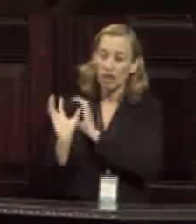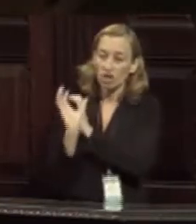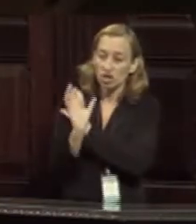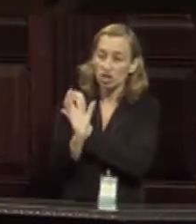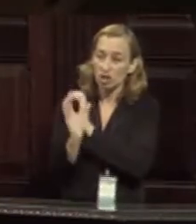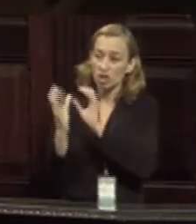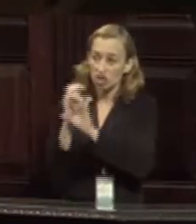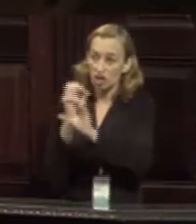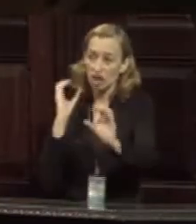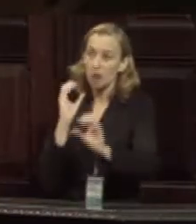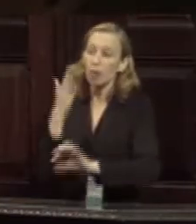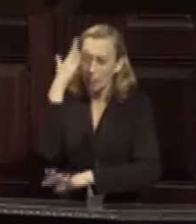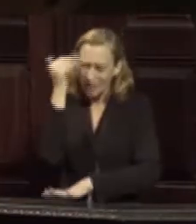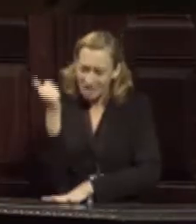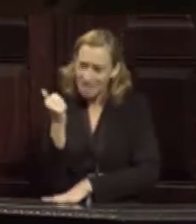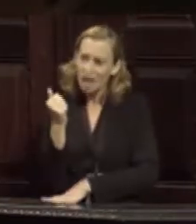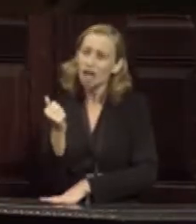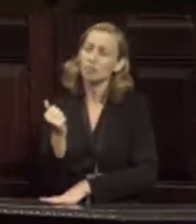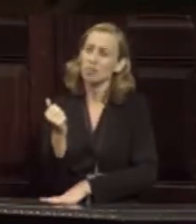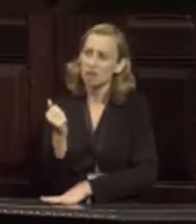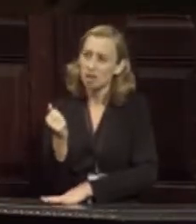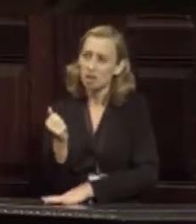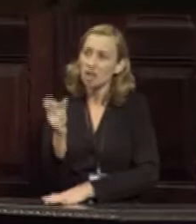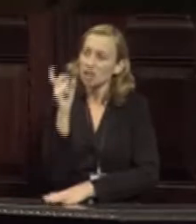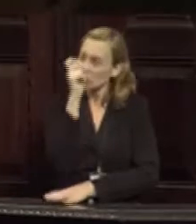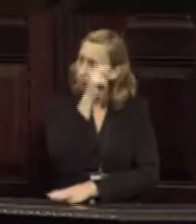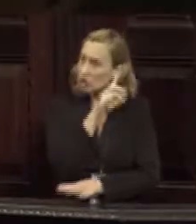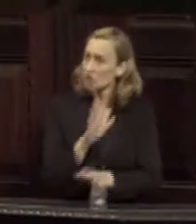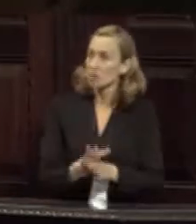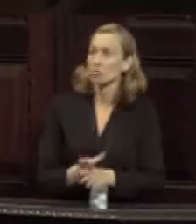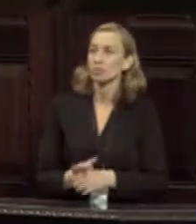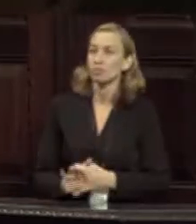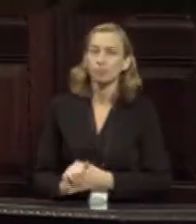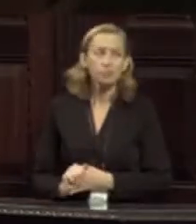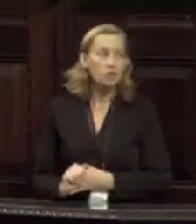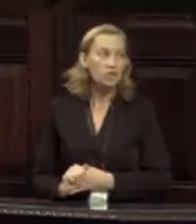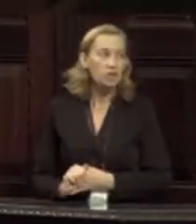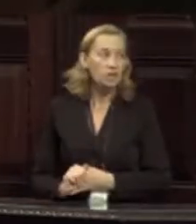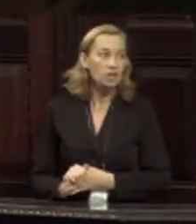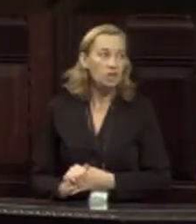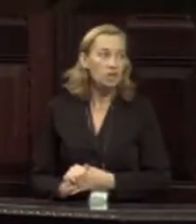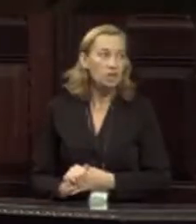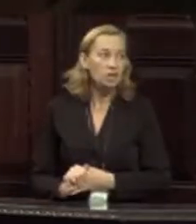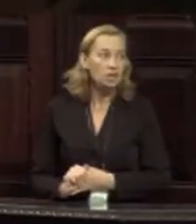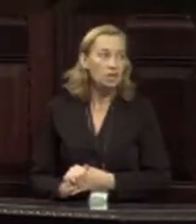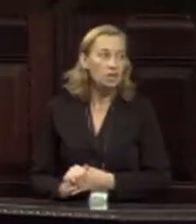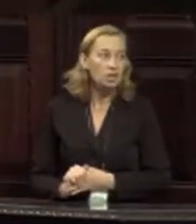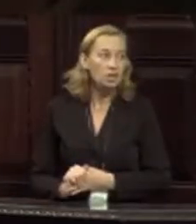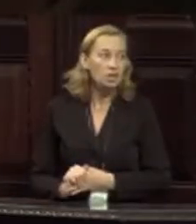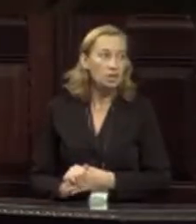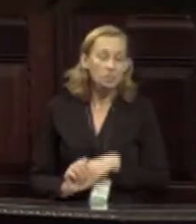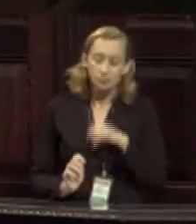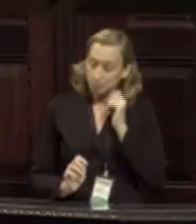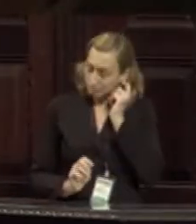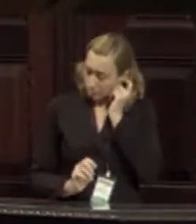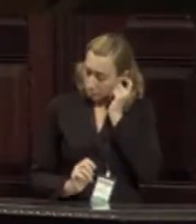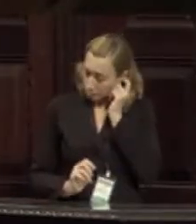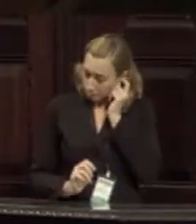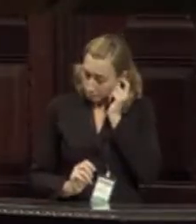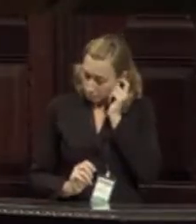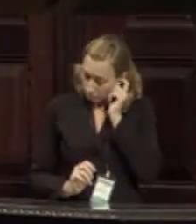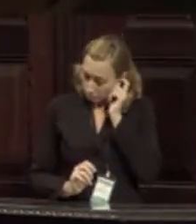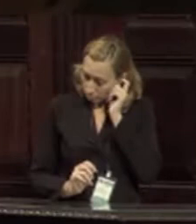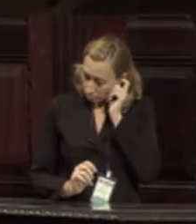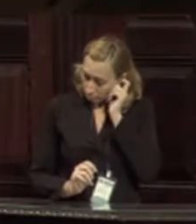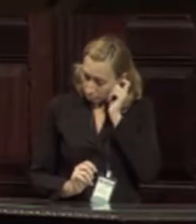de retorno. Isso é conversa para inglês ver. Além